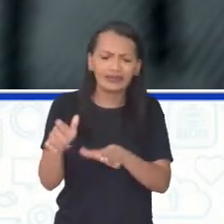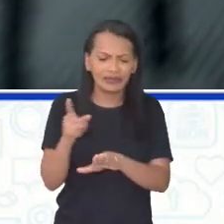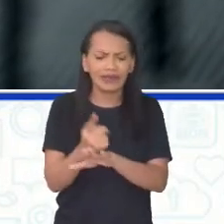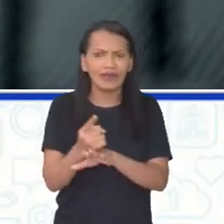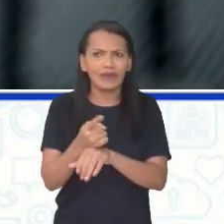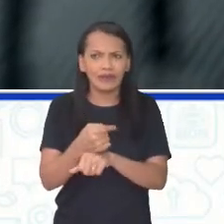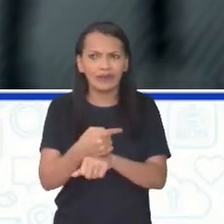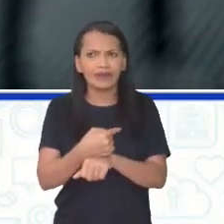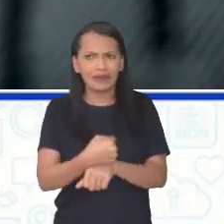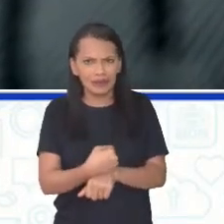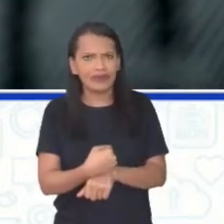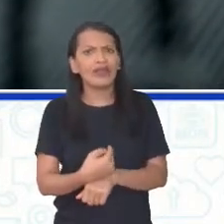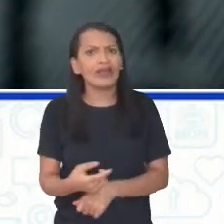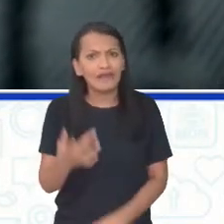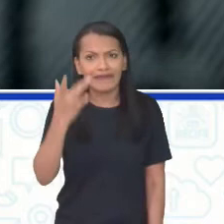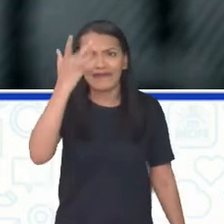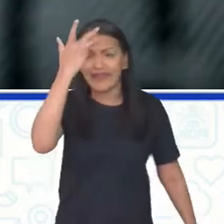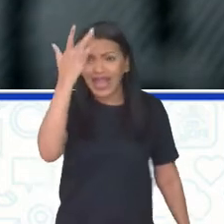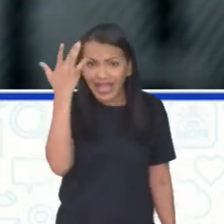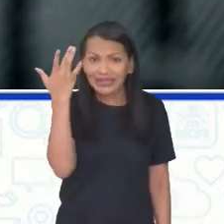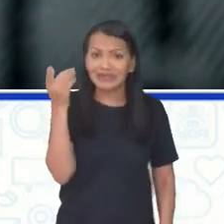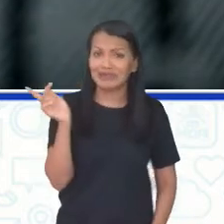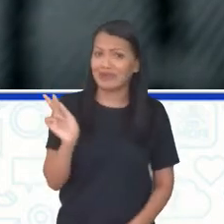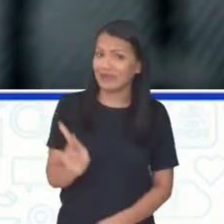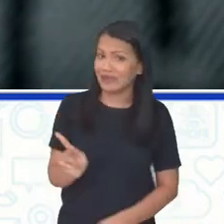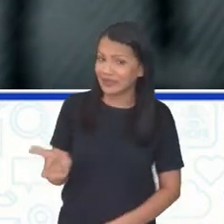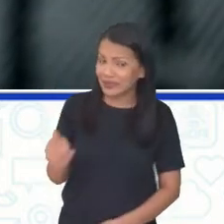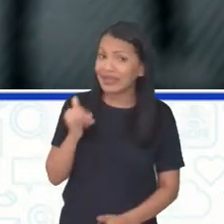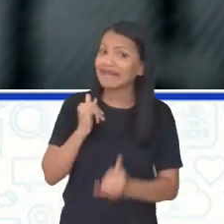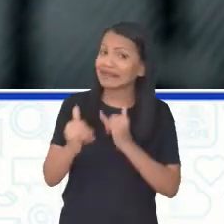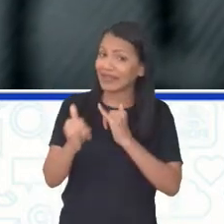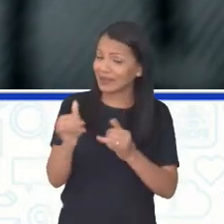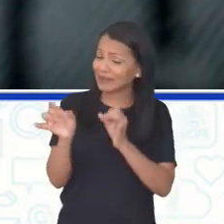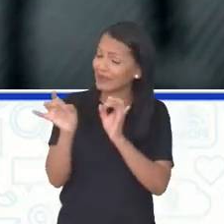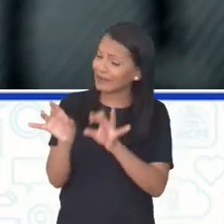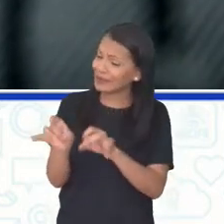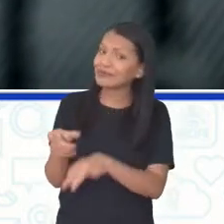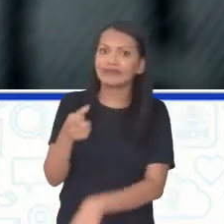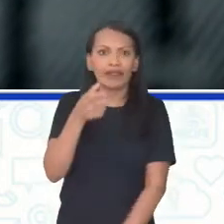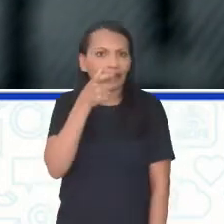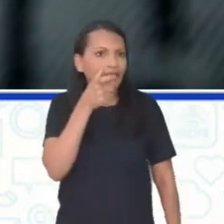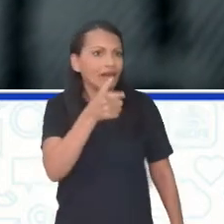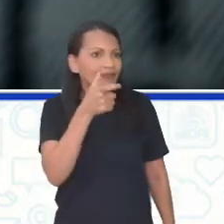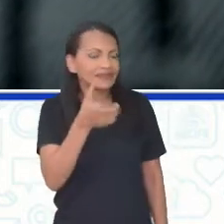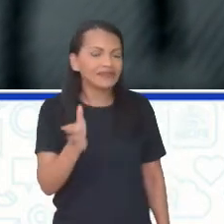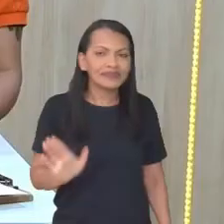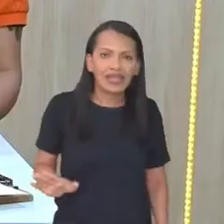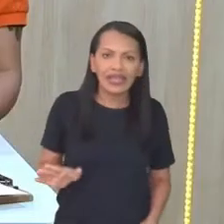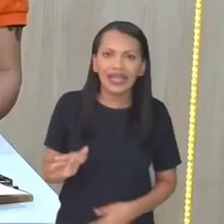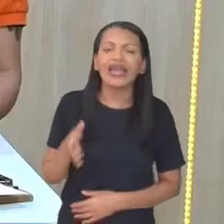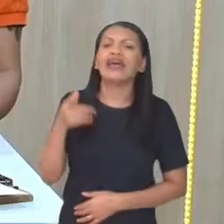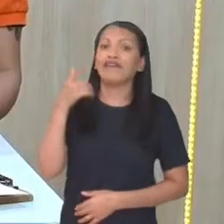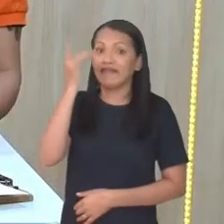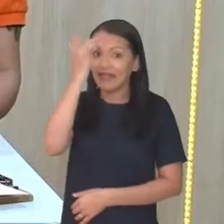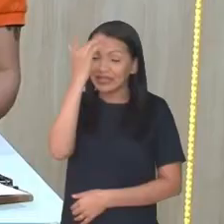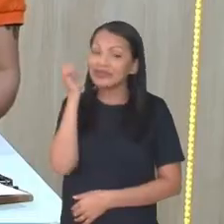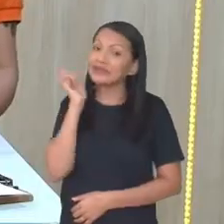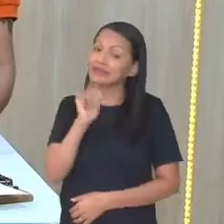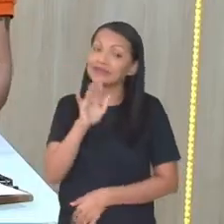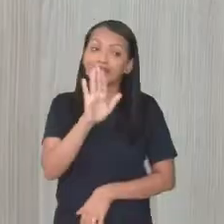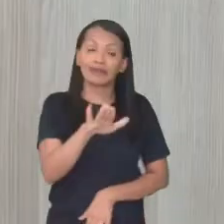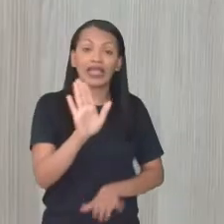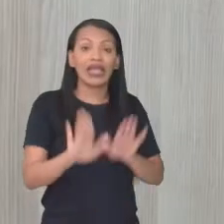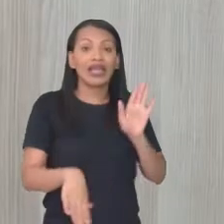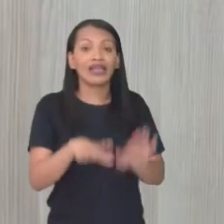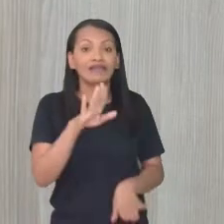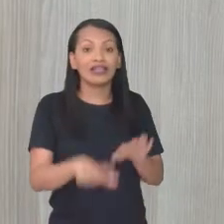tem disponível e fácil, viu, professora Camille, na internet para vender. Então, não é difícil conseguir também. Às vezes,